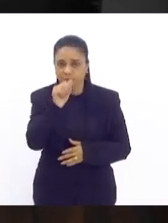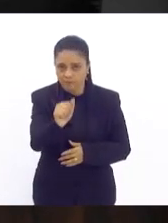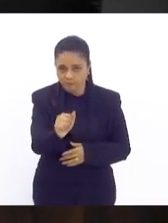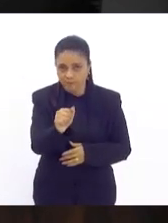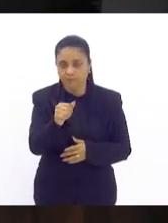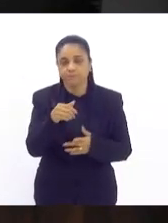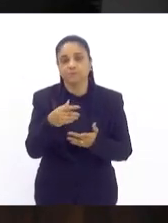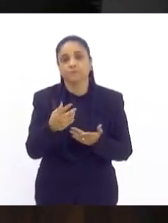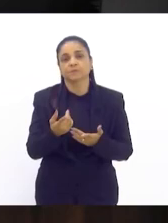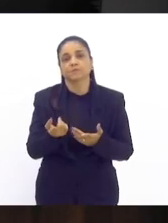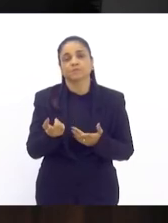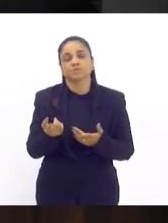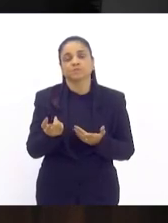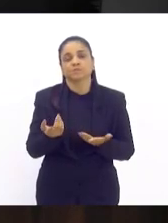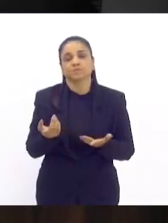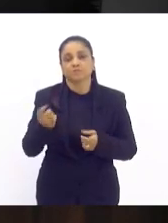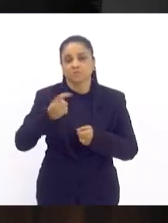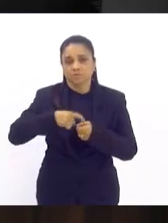retornando